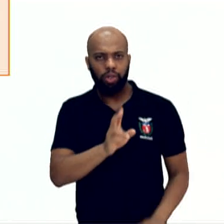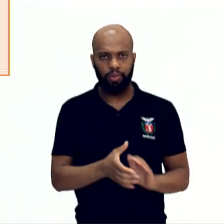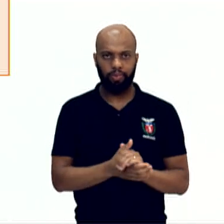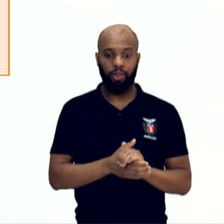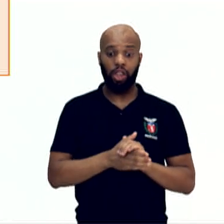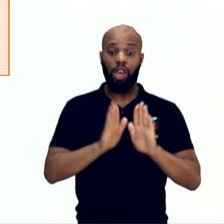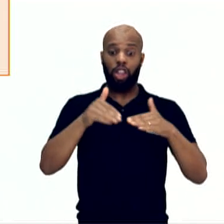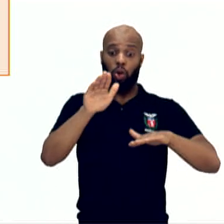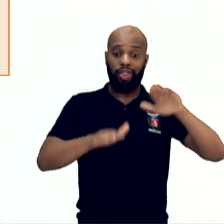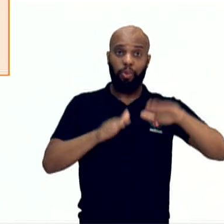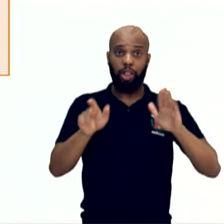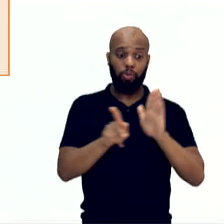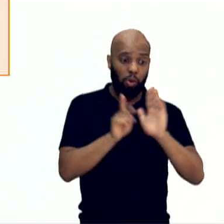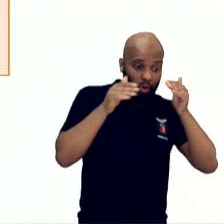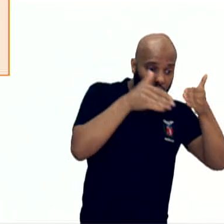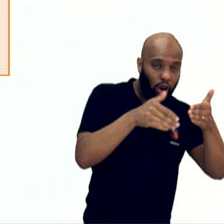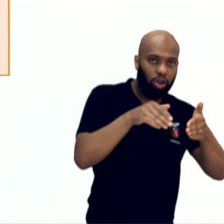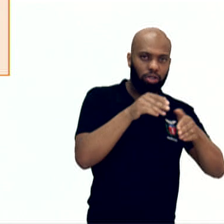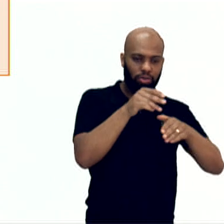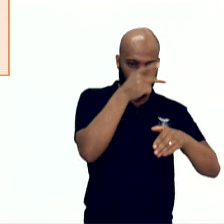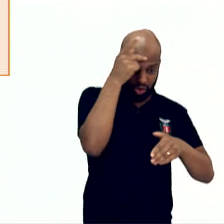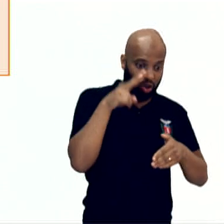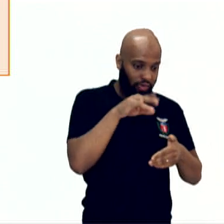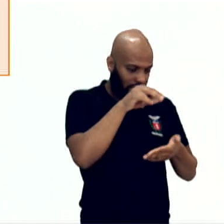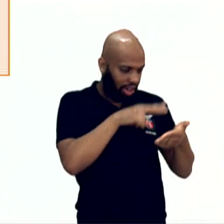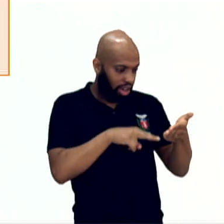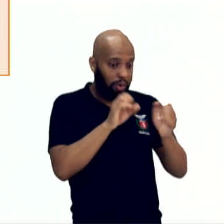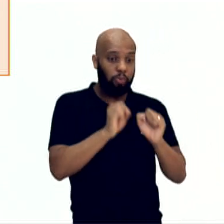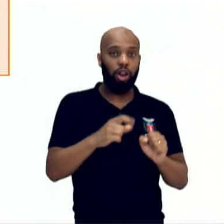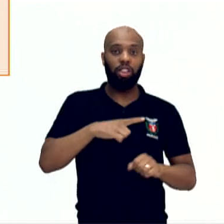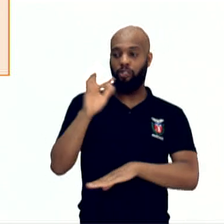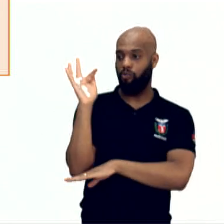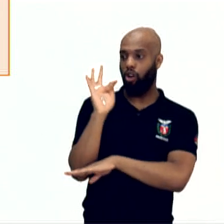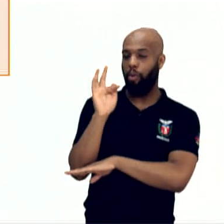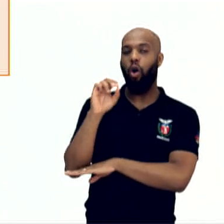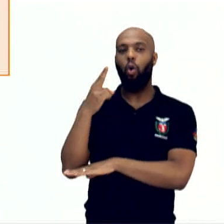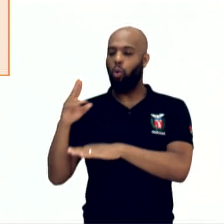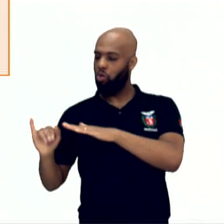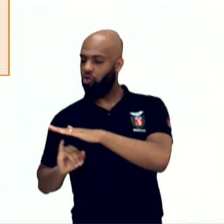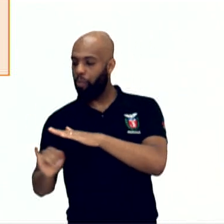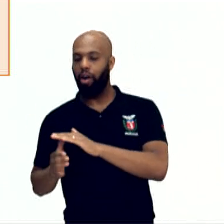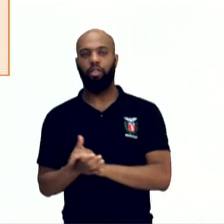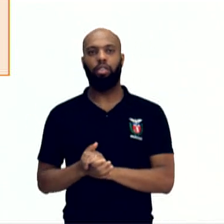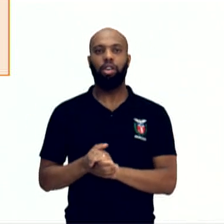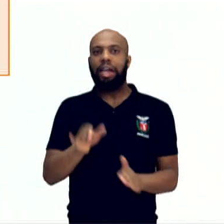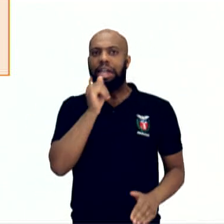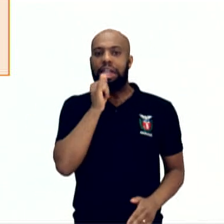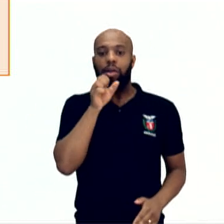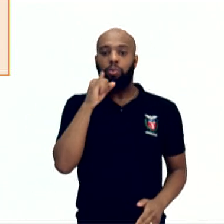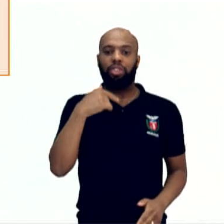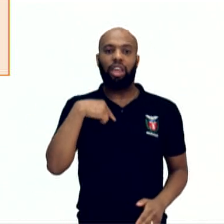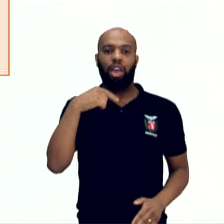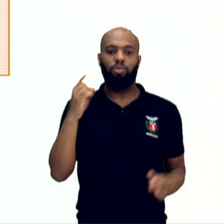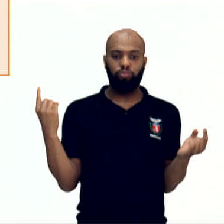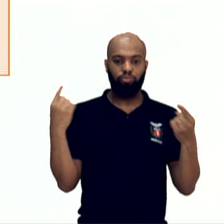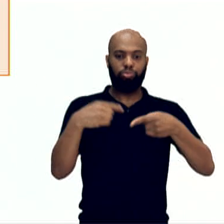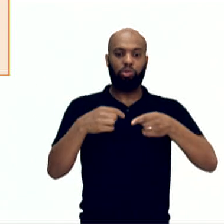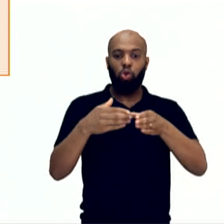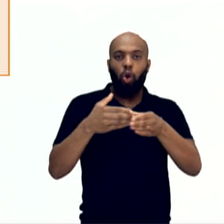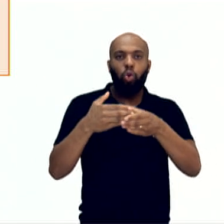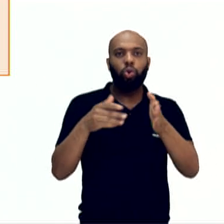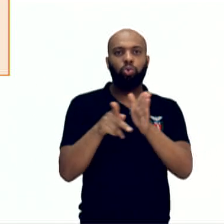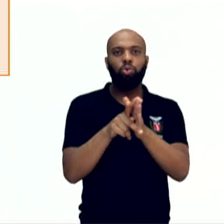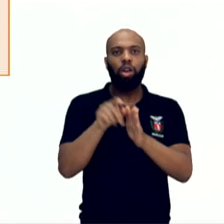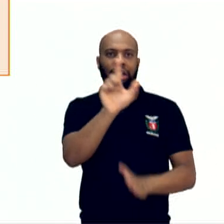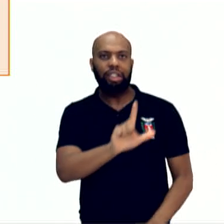meu público-alvo, eu posso colocar uma linguagem mais formal ou menos formal. De repente, eu vou fazer isso para um concurso literário, eu vou fazer uma coisa